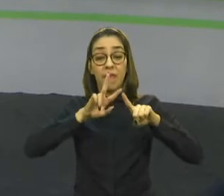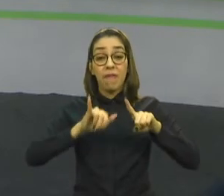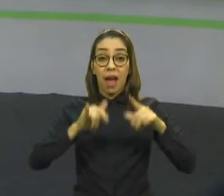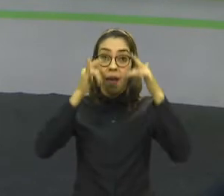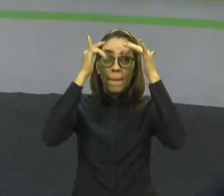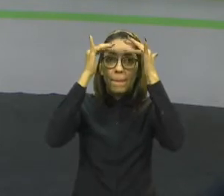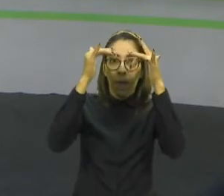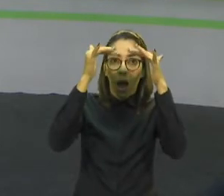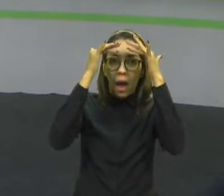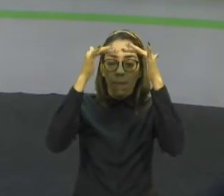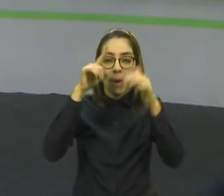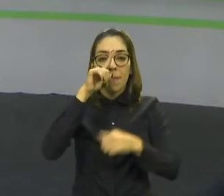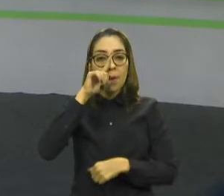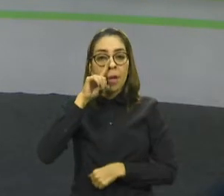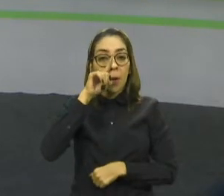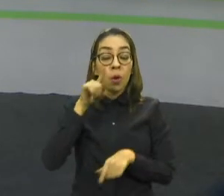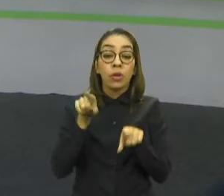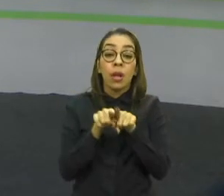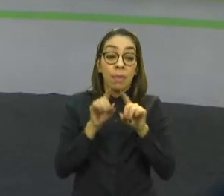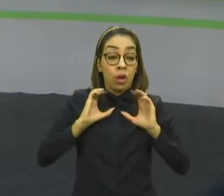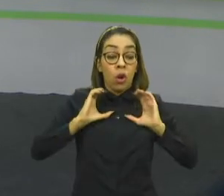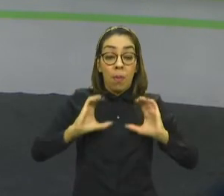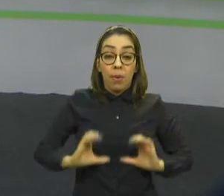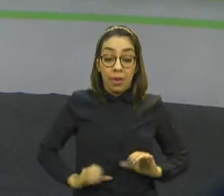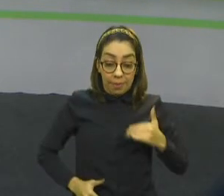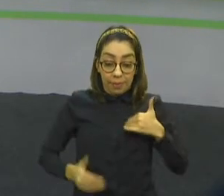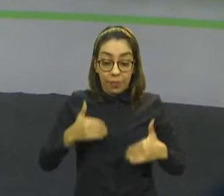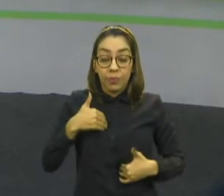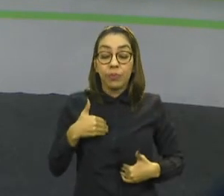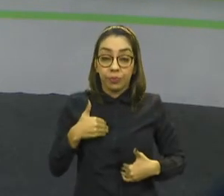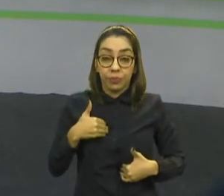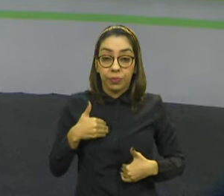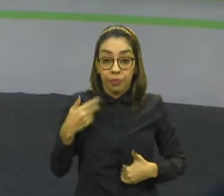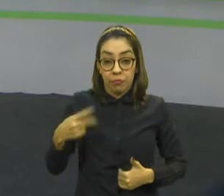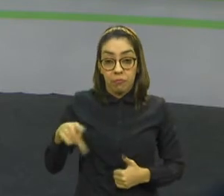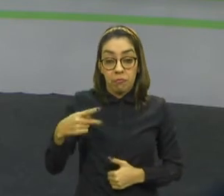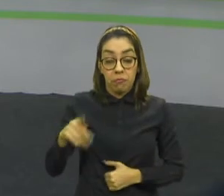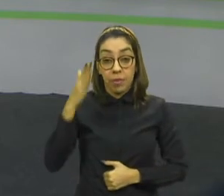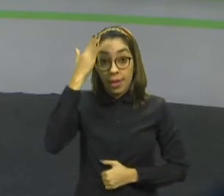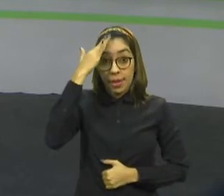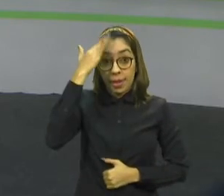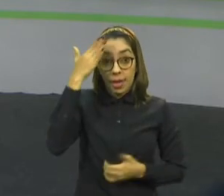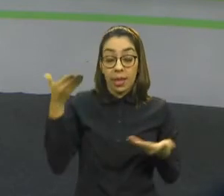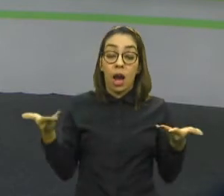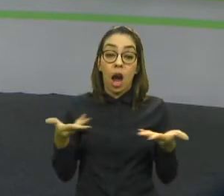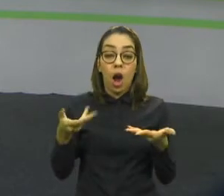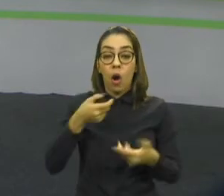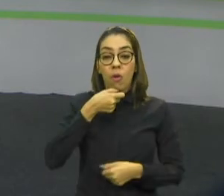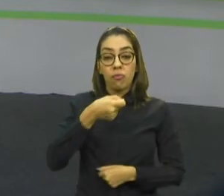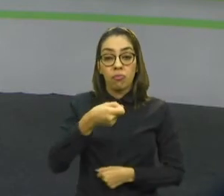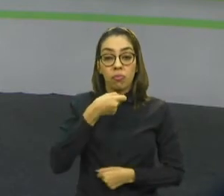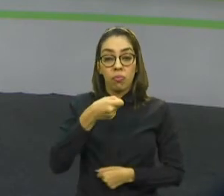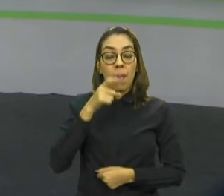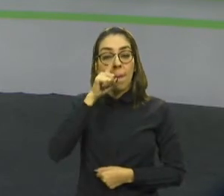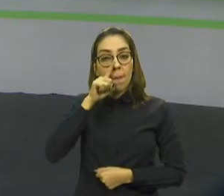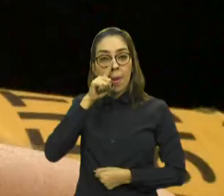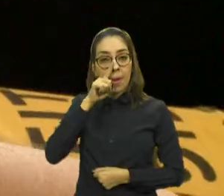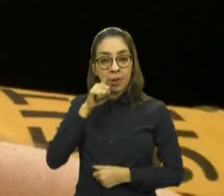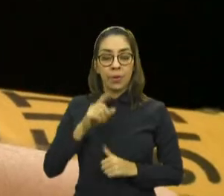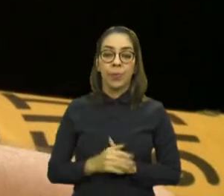e neurocomportamentais. Entenda na reportagem a seguir quais são os perigos do consumo de álcool na